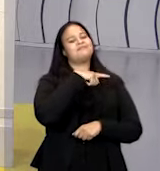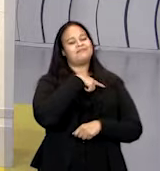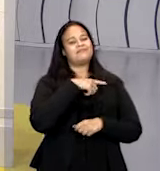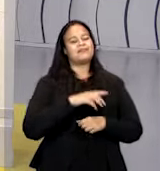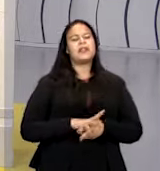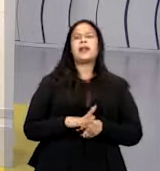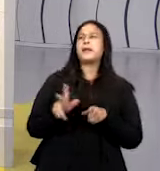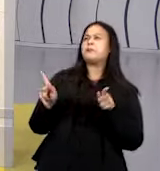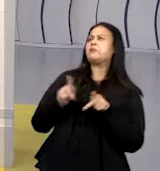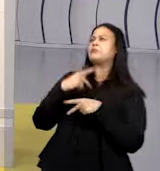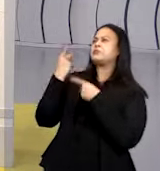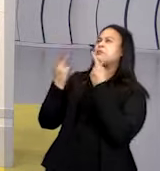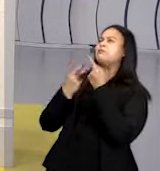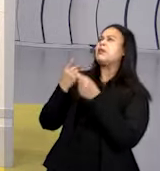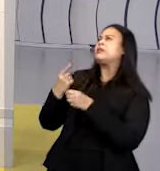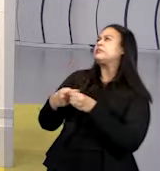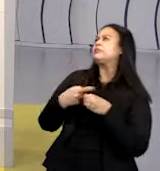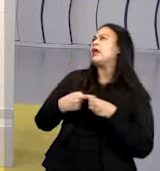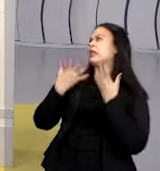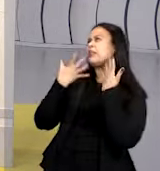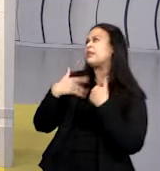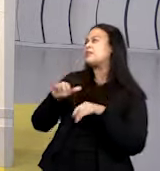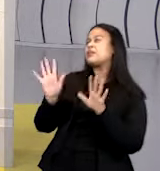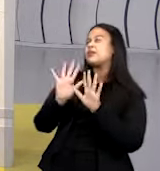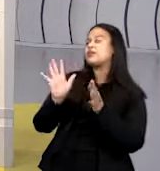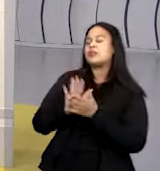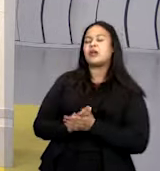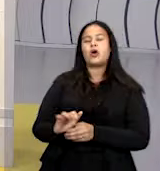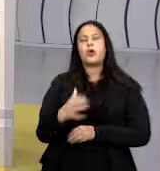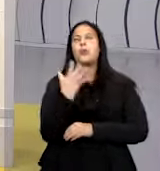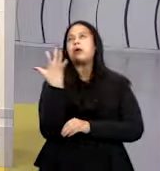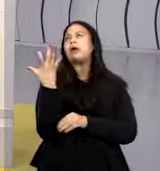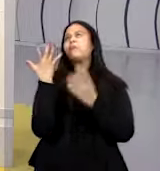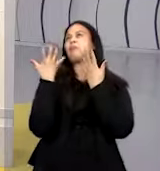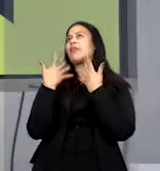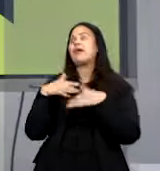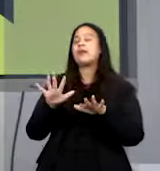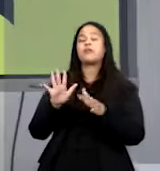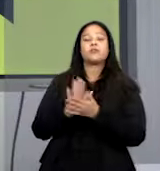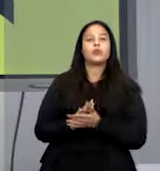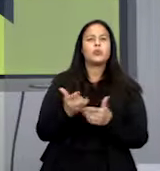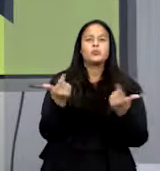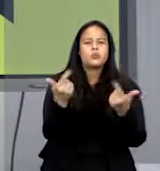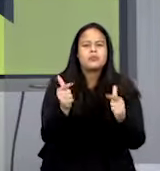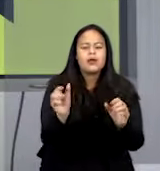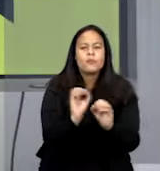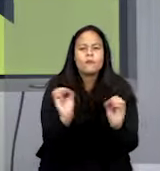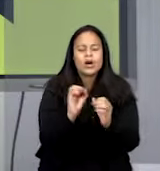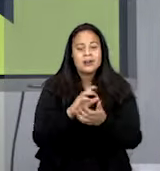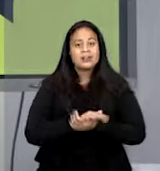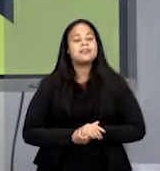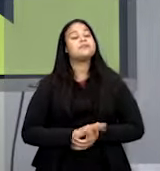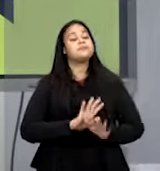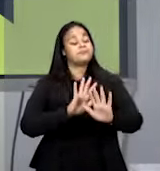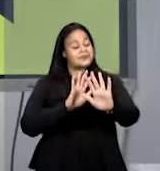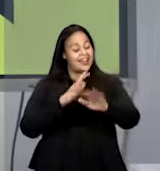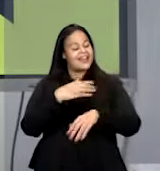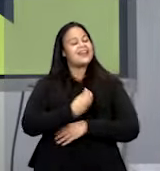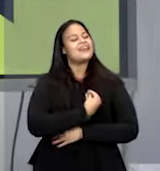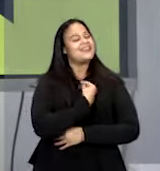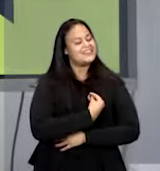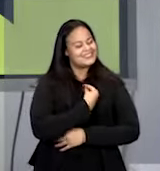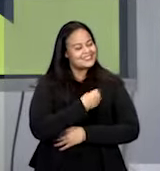falando então que na cidade não é natural, no campo não é natural. Você está falando que não existe natureza mais? Existe,